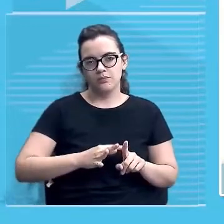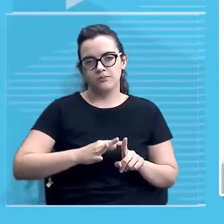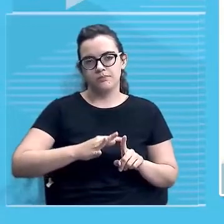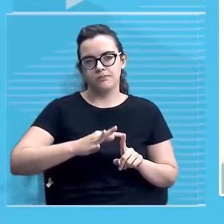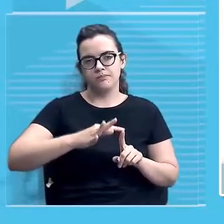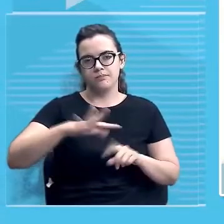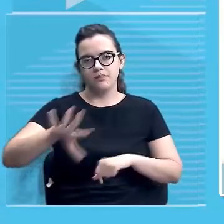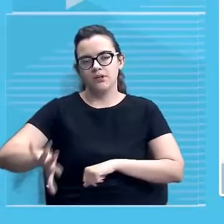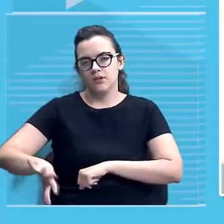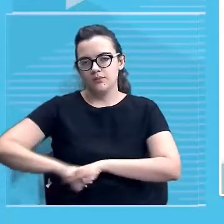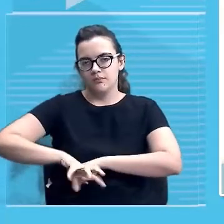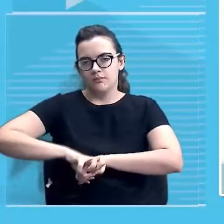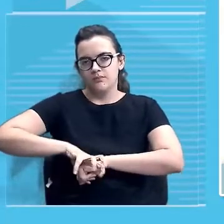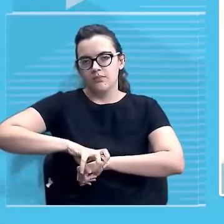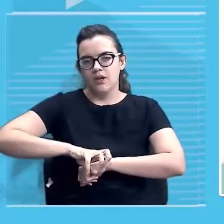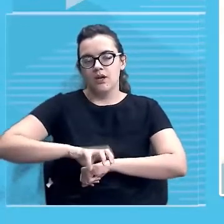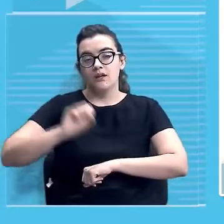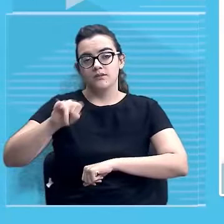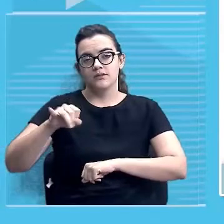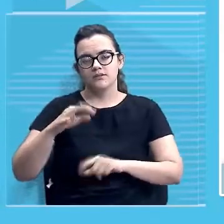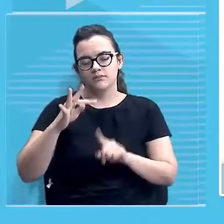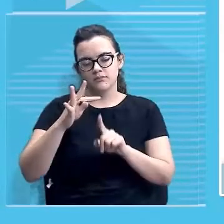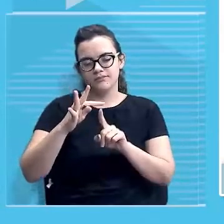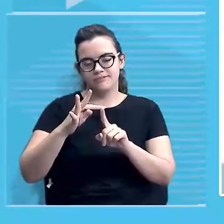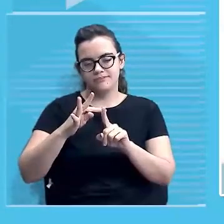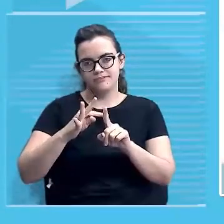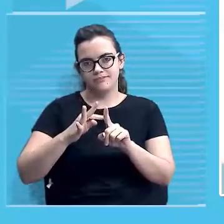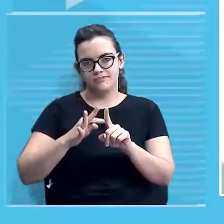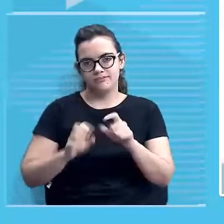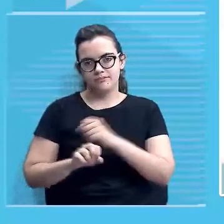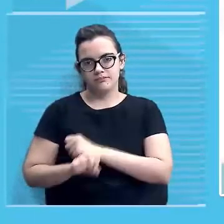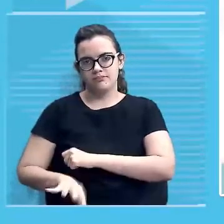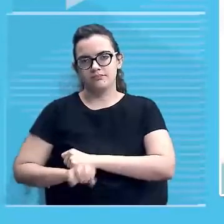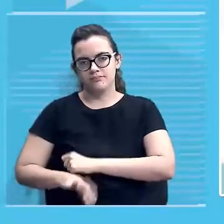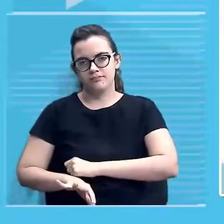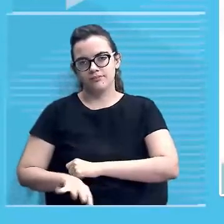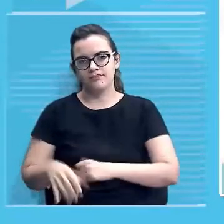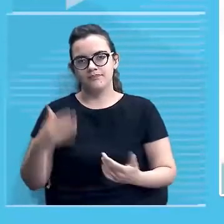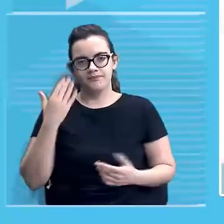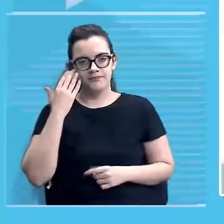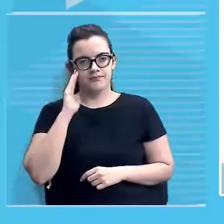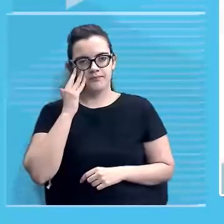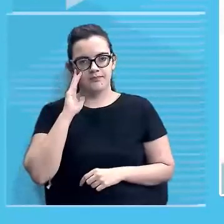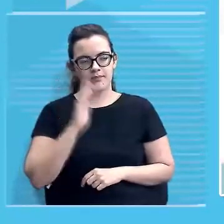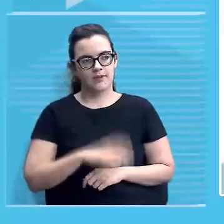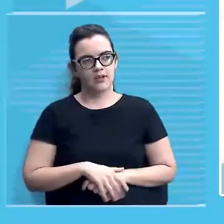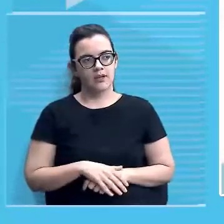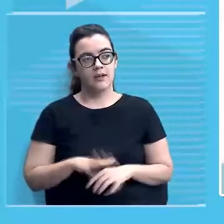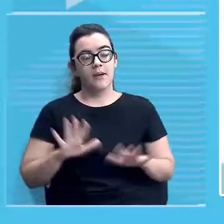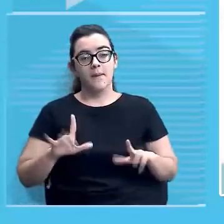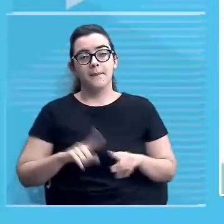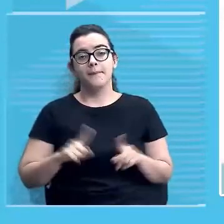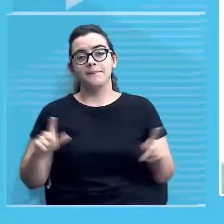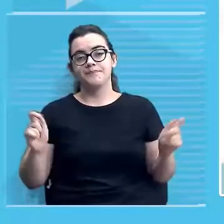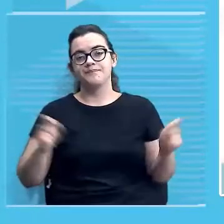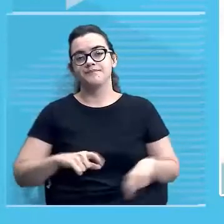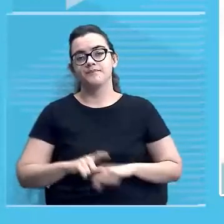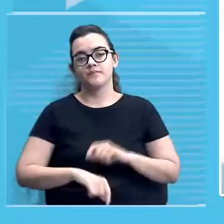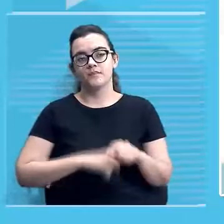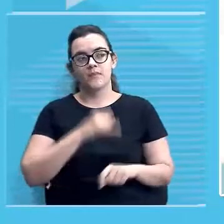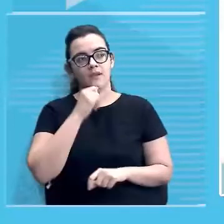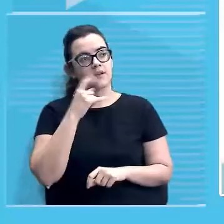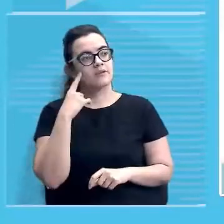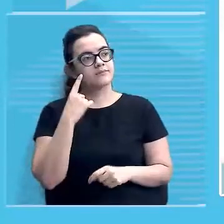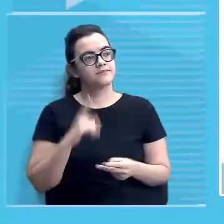Mas também o corpo pode, veja só, mudar o seu estado